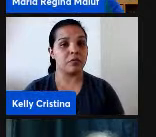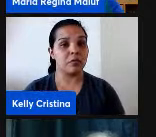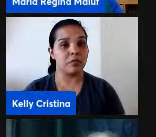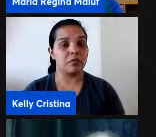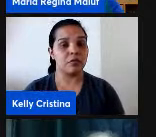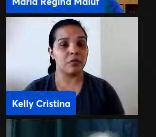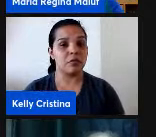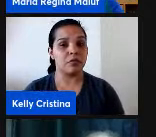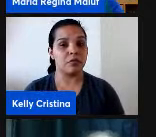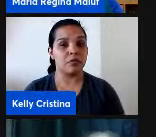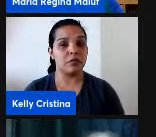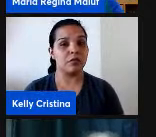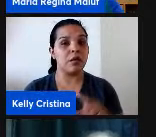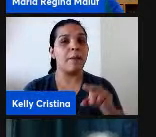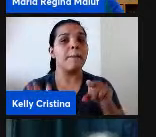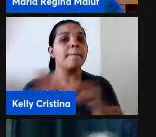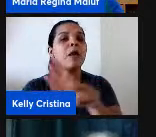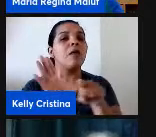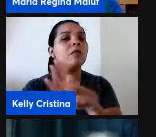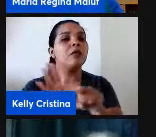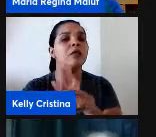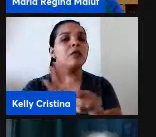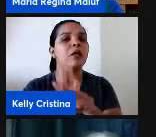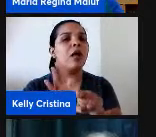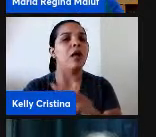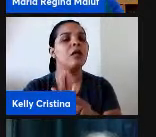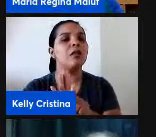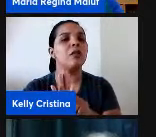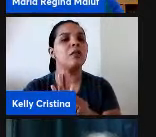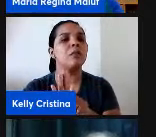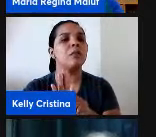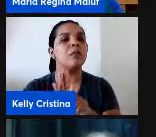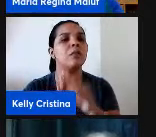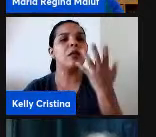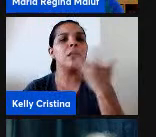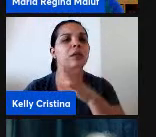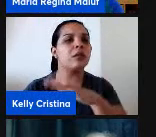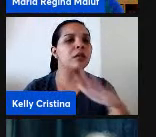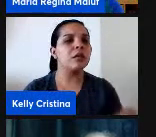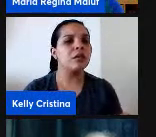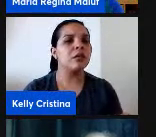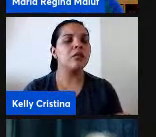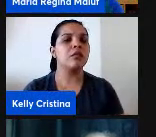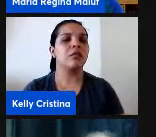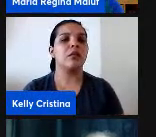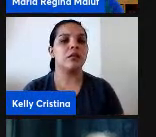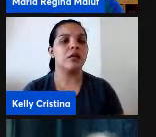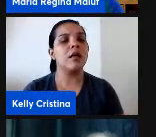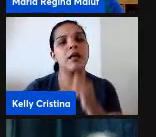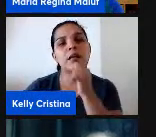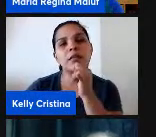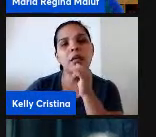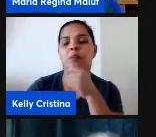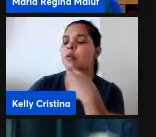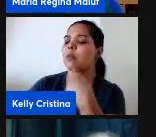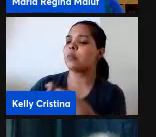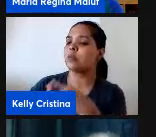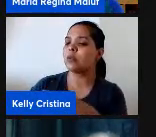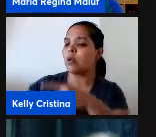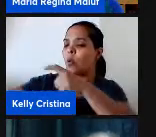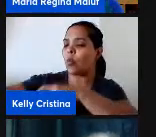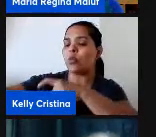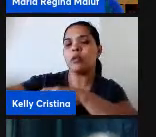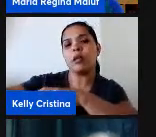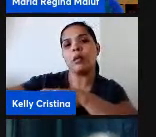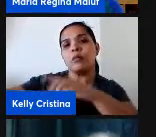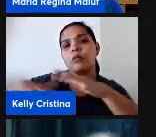poderia ser perguntado por uma criança. Geralmente as crianças fazem as perguntas, né, mais interessantes. Né? Por exemplo, por que é que o tempo ele só se move na